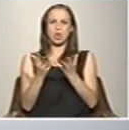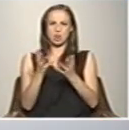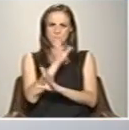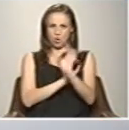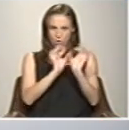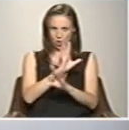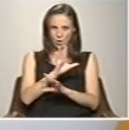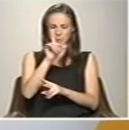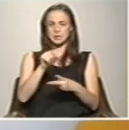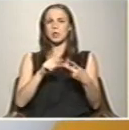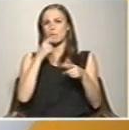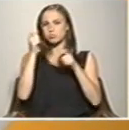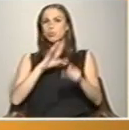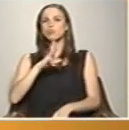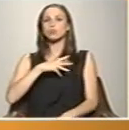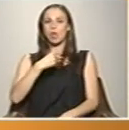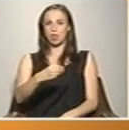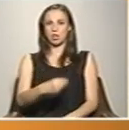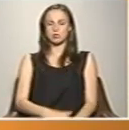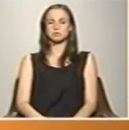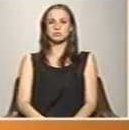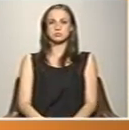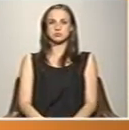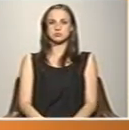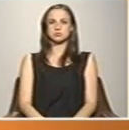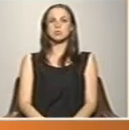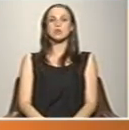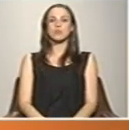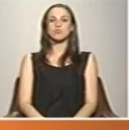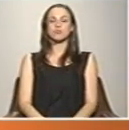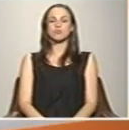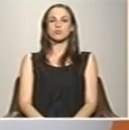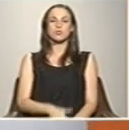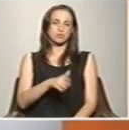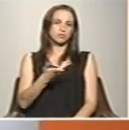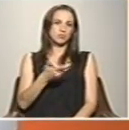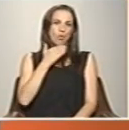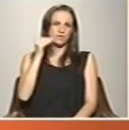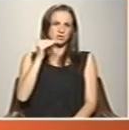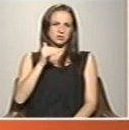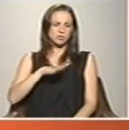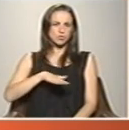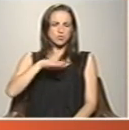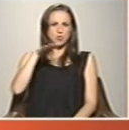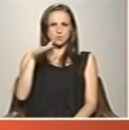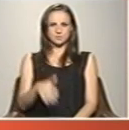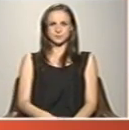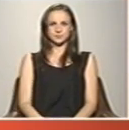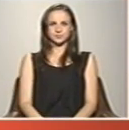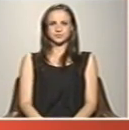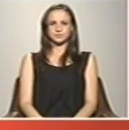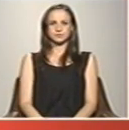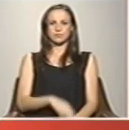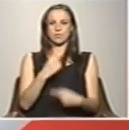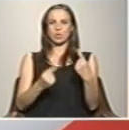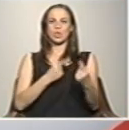também na população mundial, até 2050. O envelhecimento tende a aumentar, duplica em determinada idade